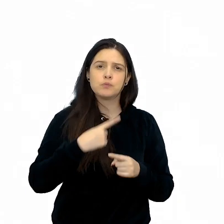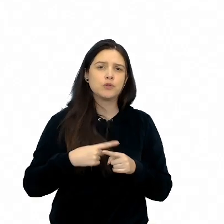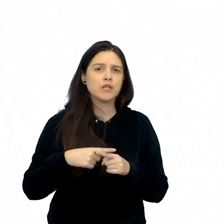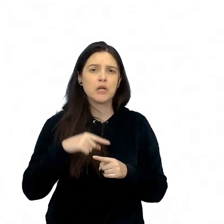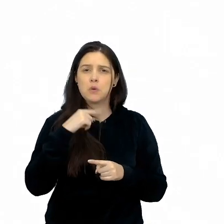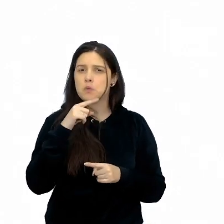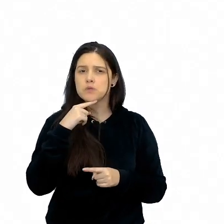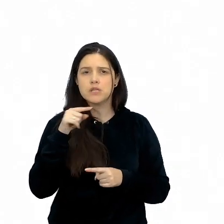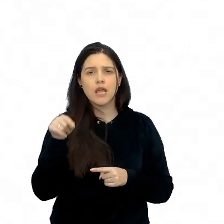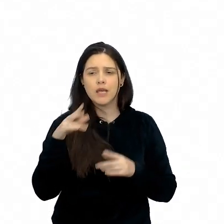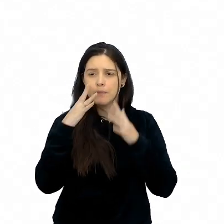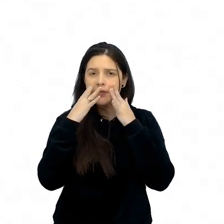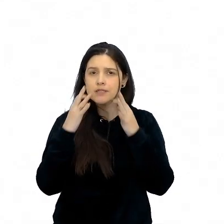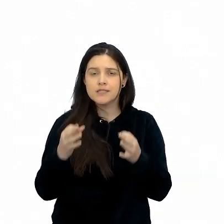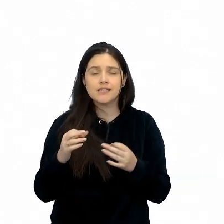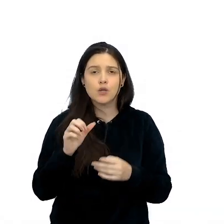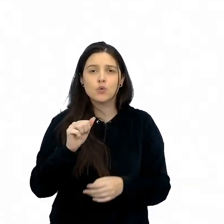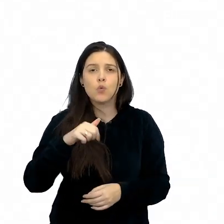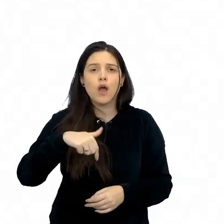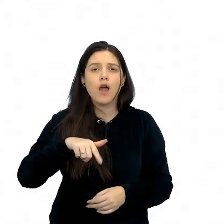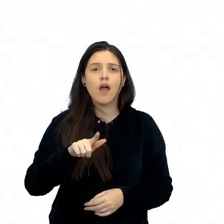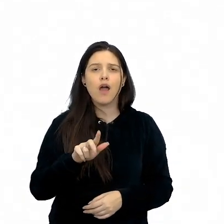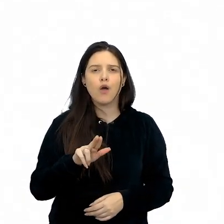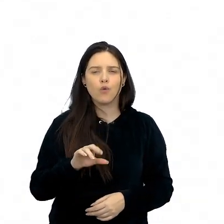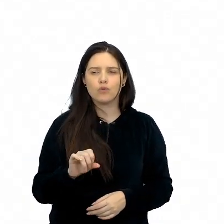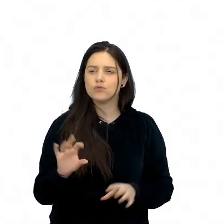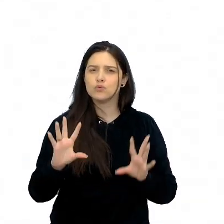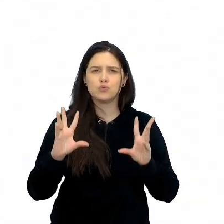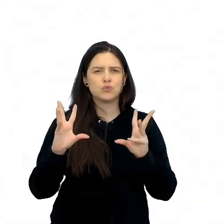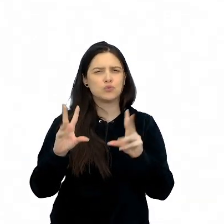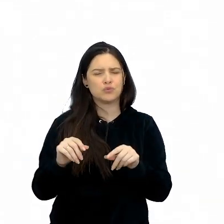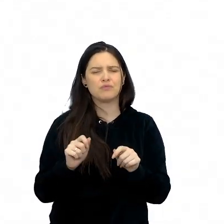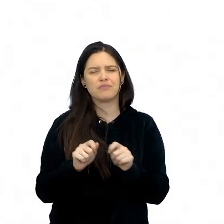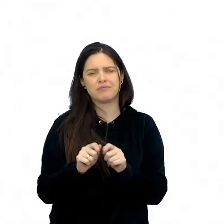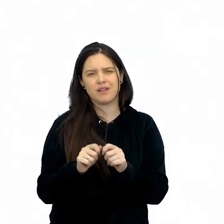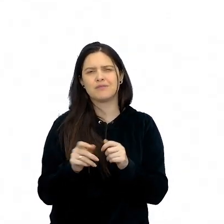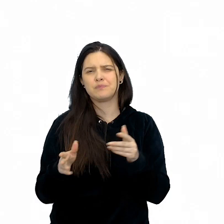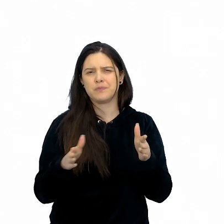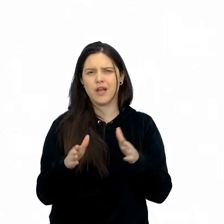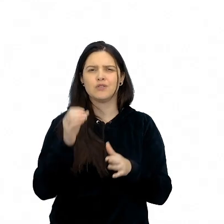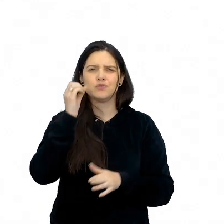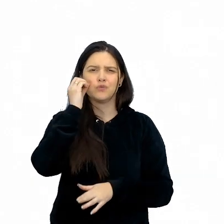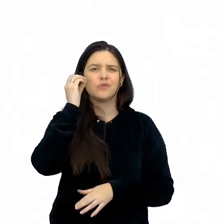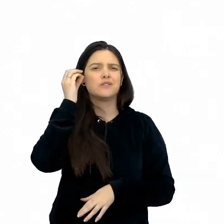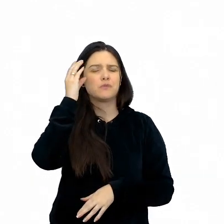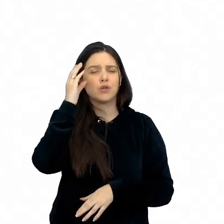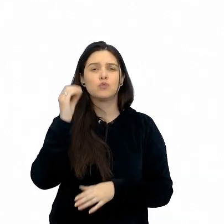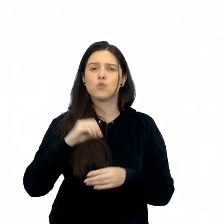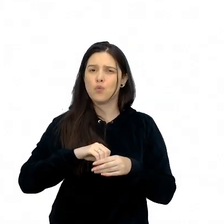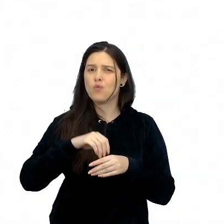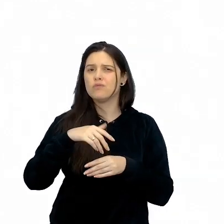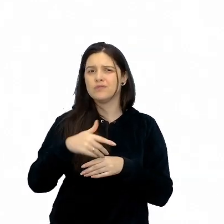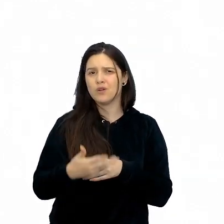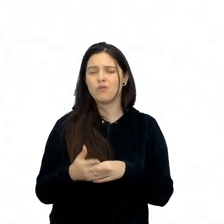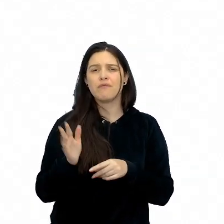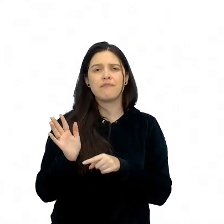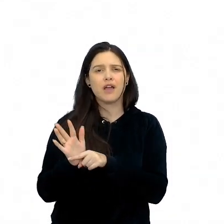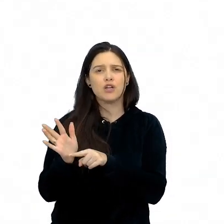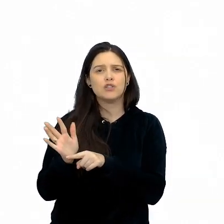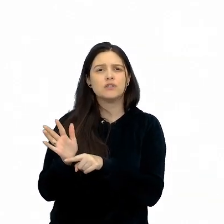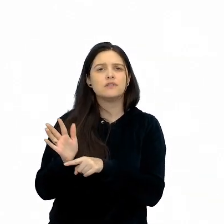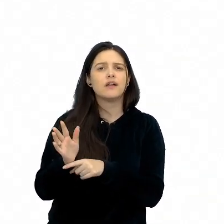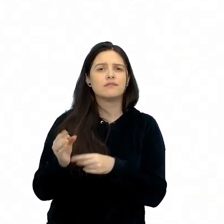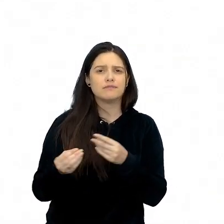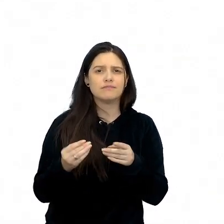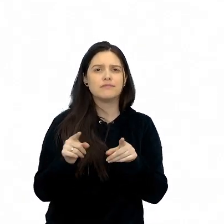consegue determinar quem são esses ângulos. Então tudo isso faz parte do meu conhecimento a respeito do conteúdo que vai ajudar esse aluno a